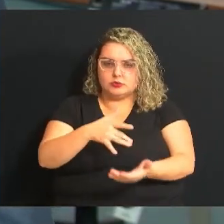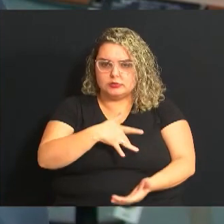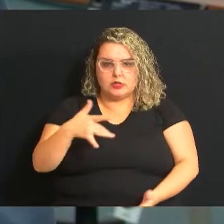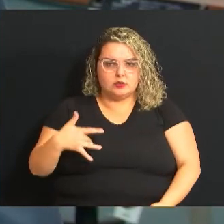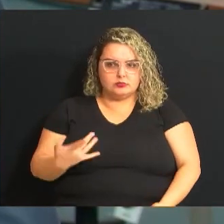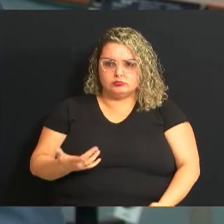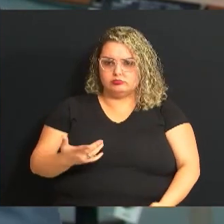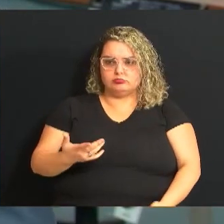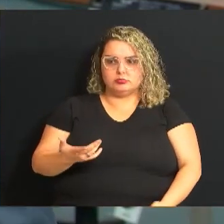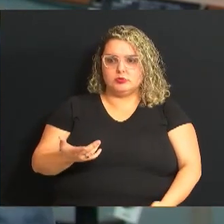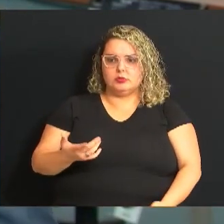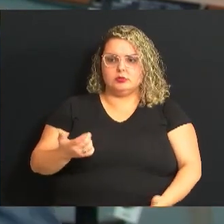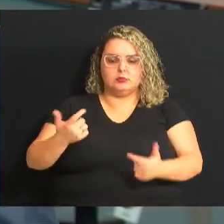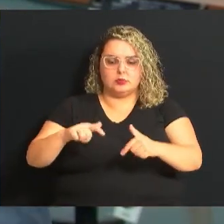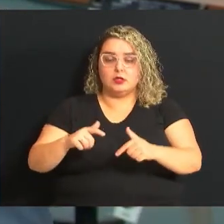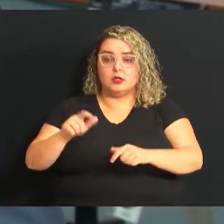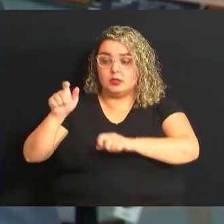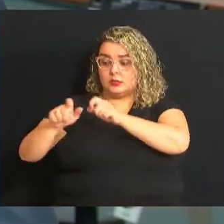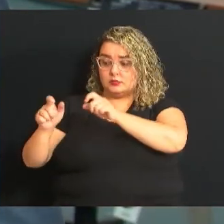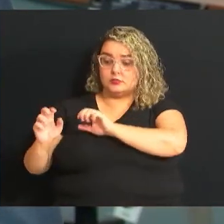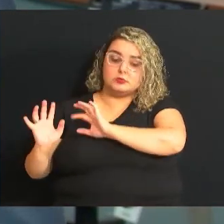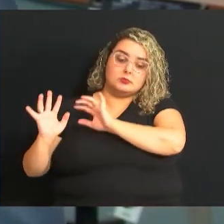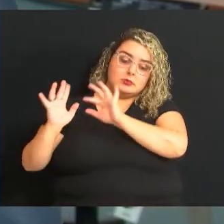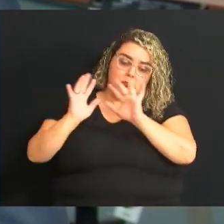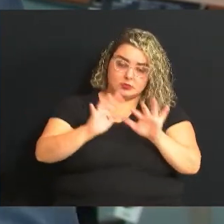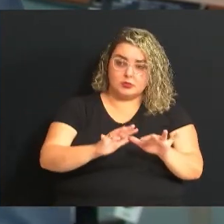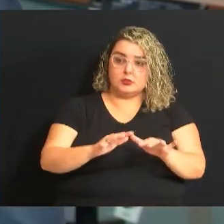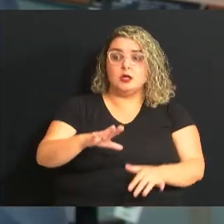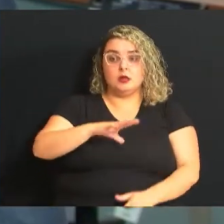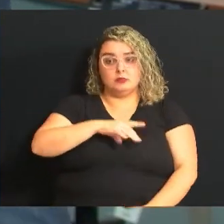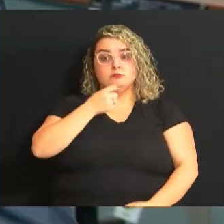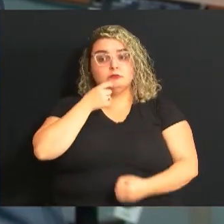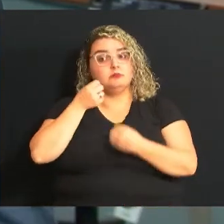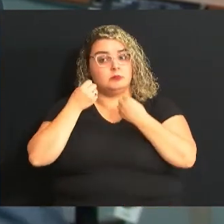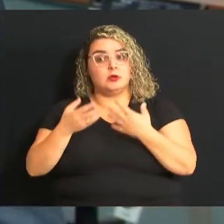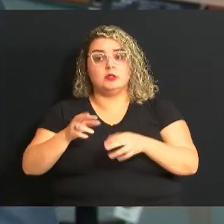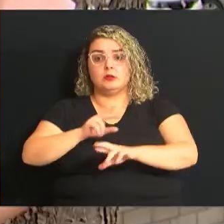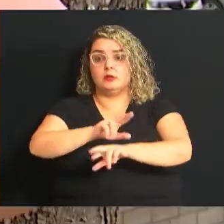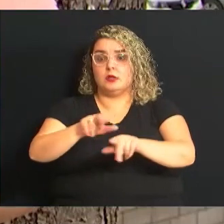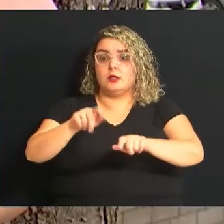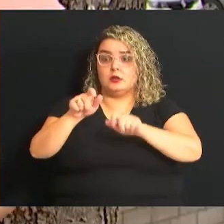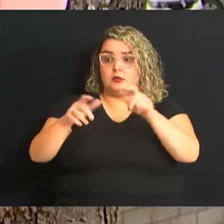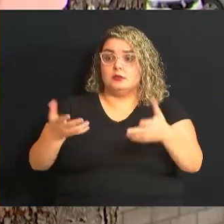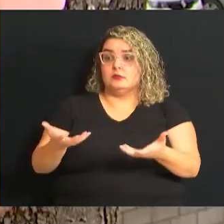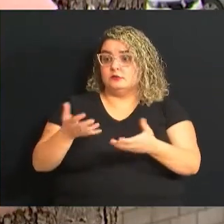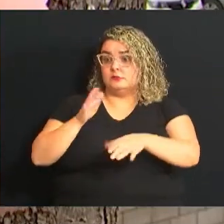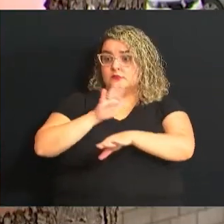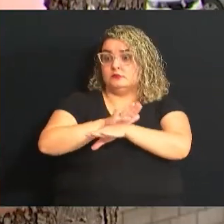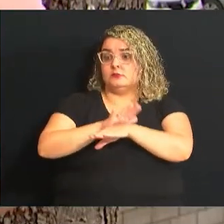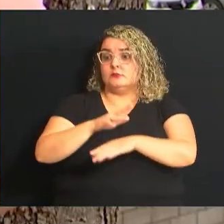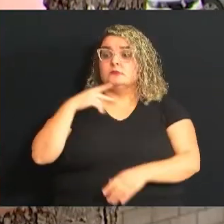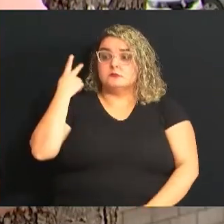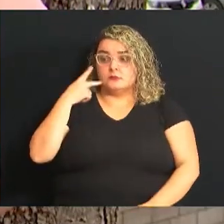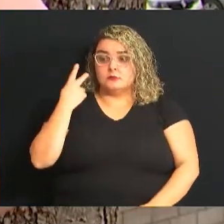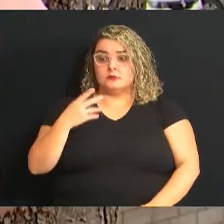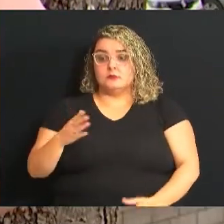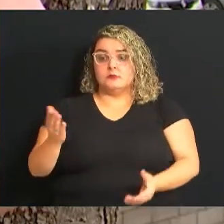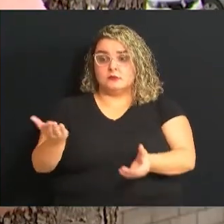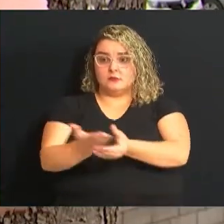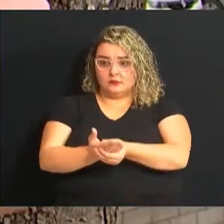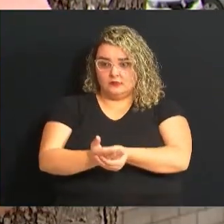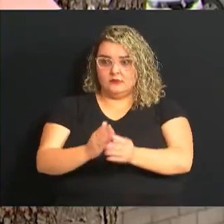votar e fazer Campinas andar para frente. E a íntegra da segunda reunião da